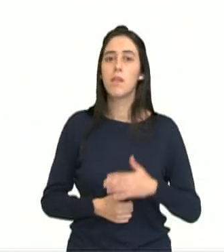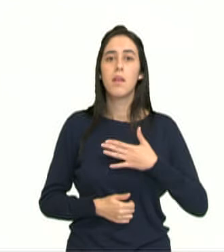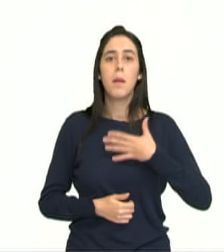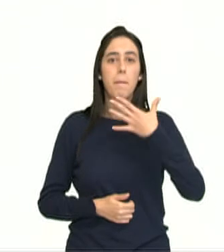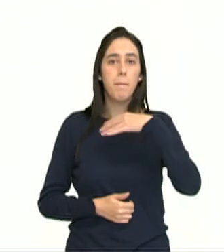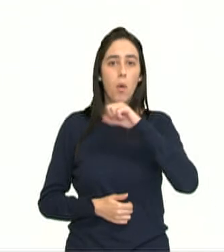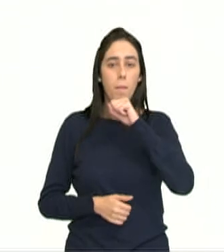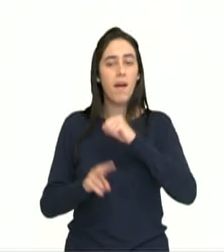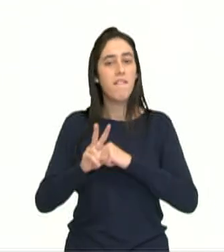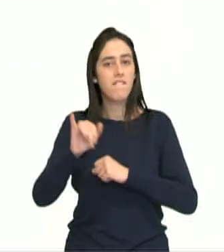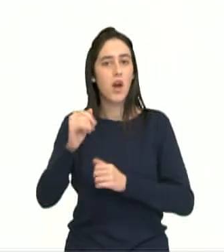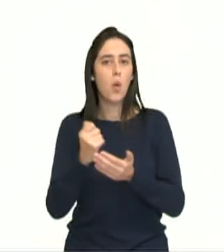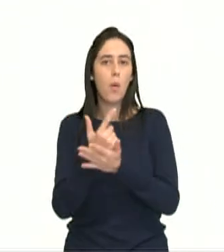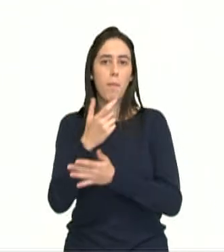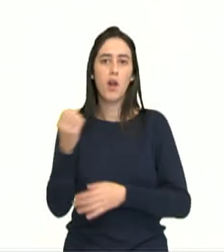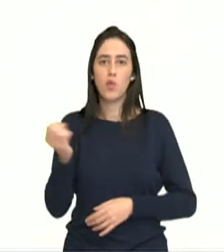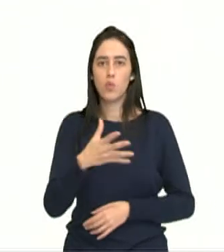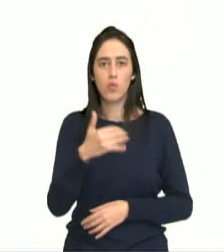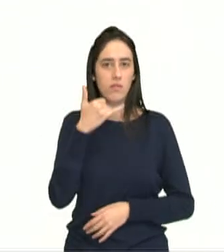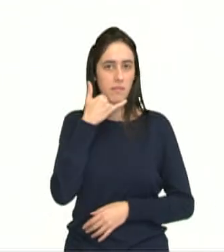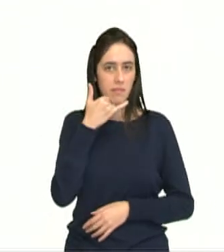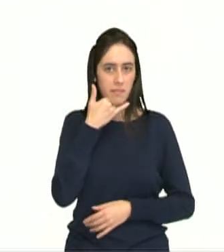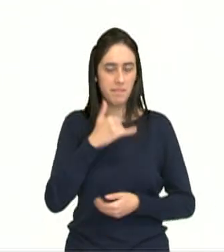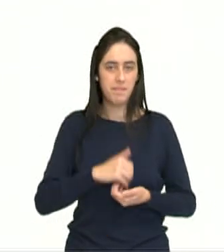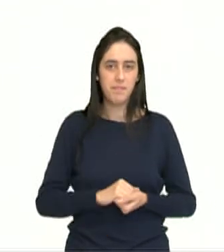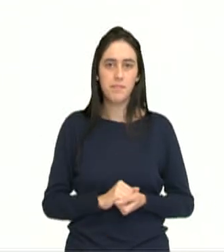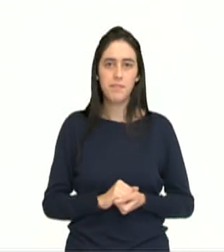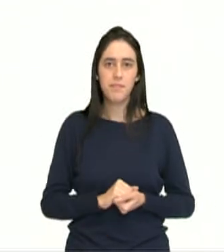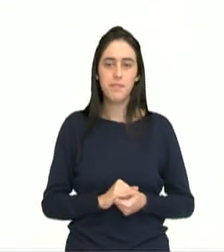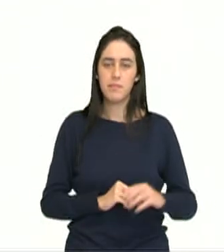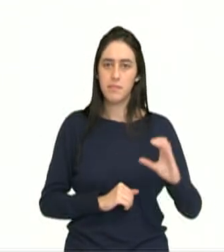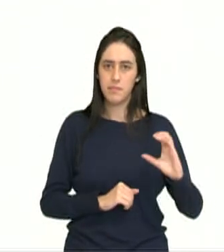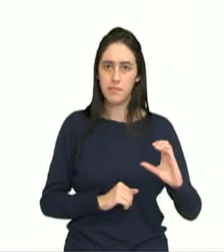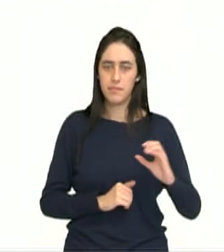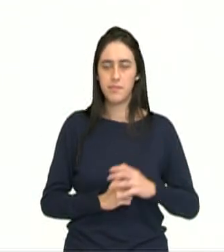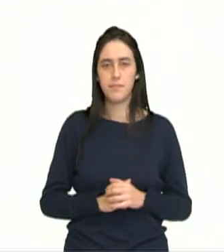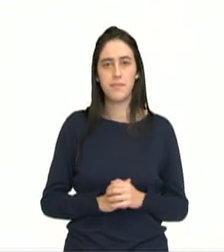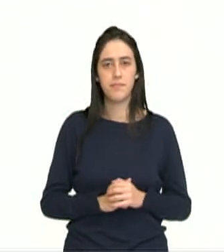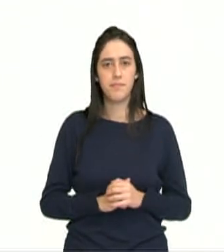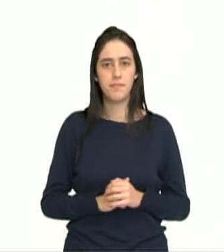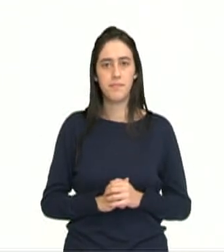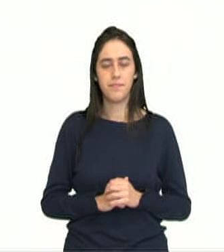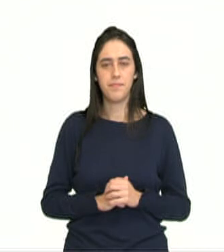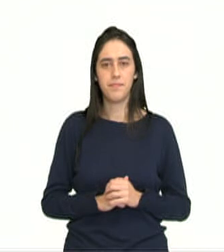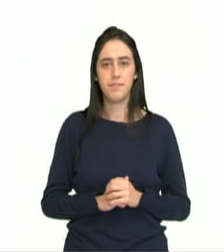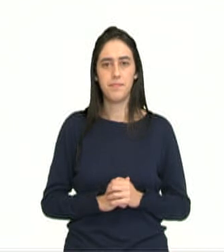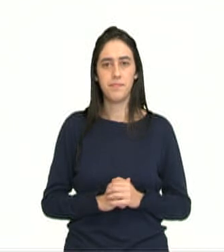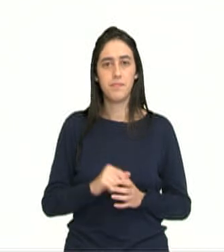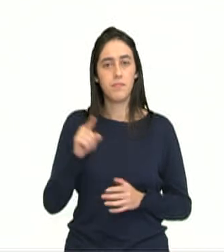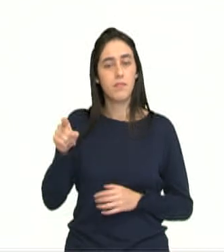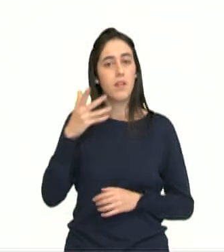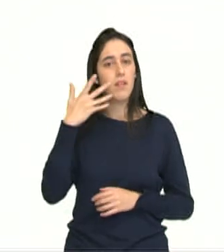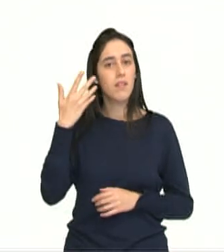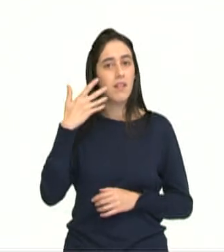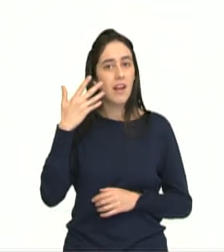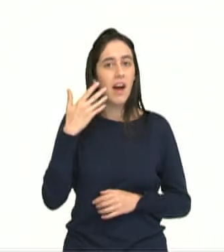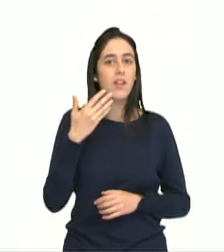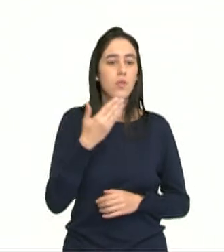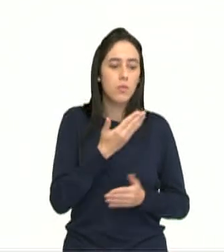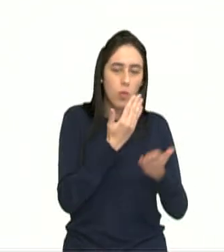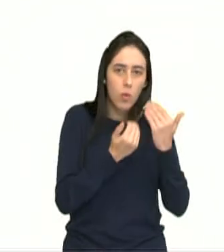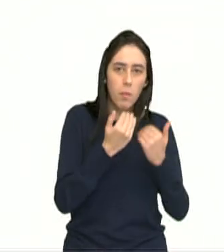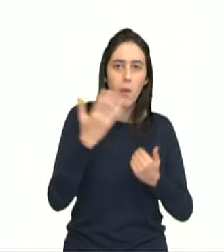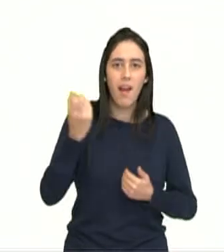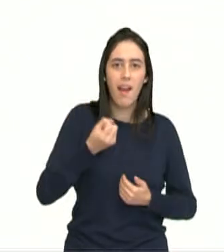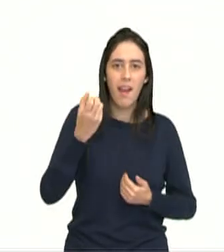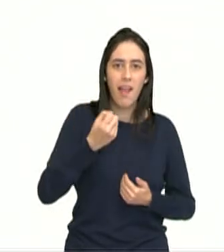me comprar um novo telefone celular. Letra C, the cat drank the milk, né? O gato bebeu o leite.